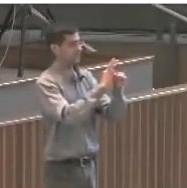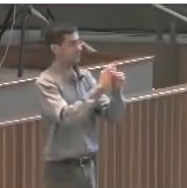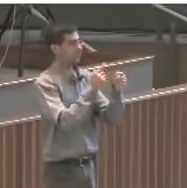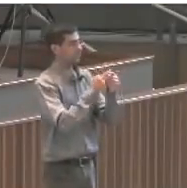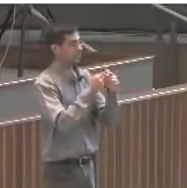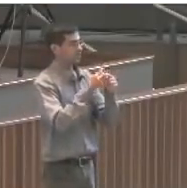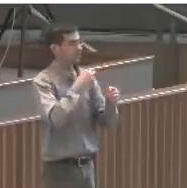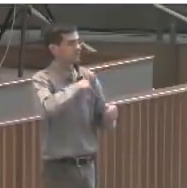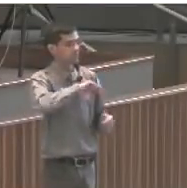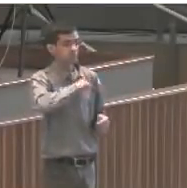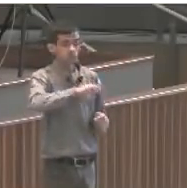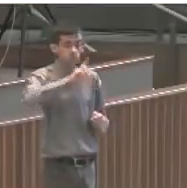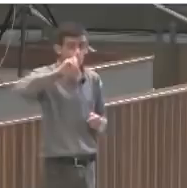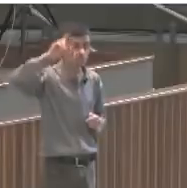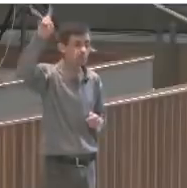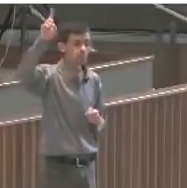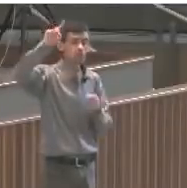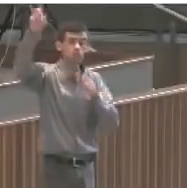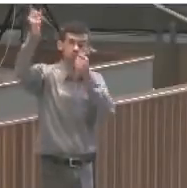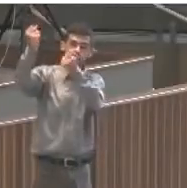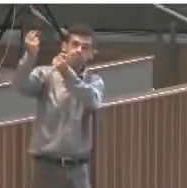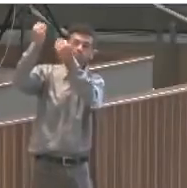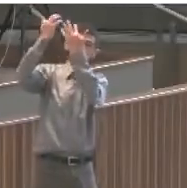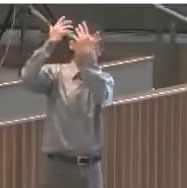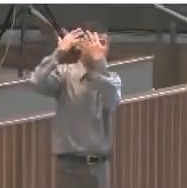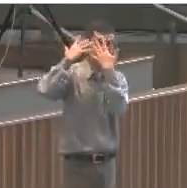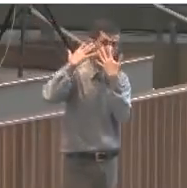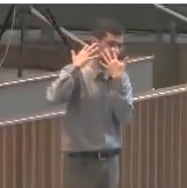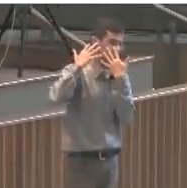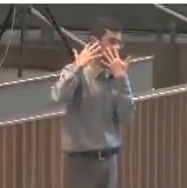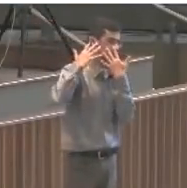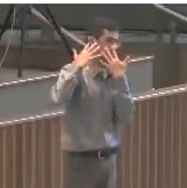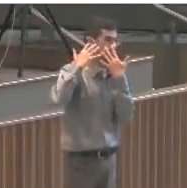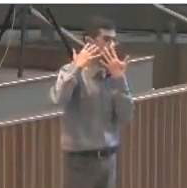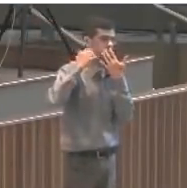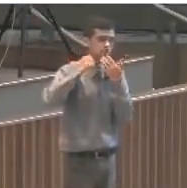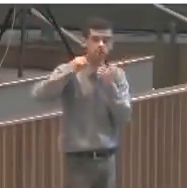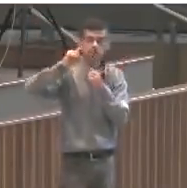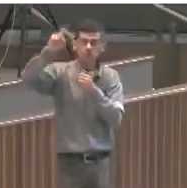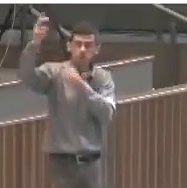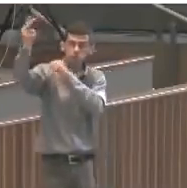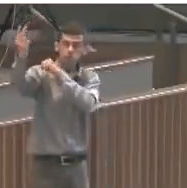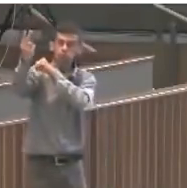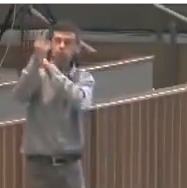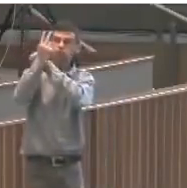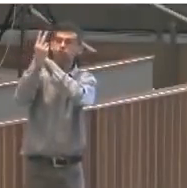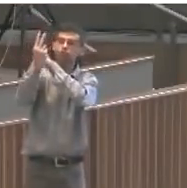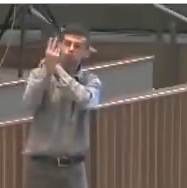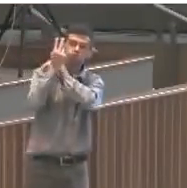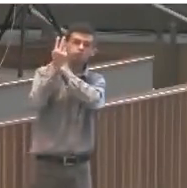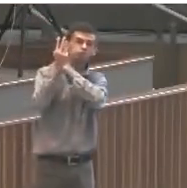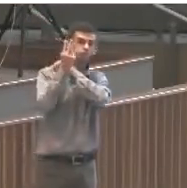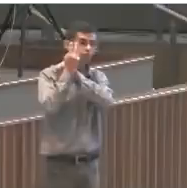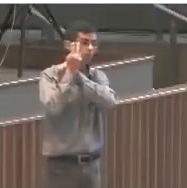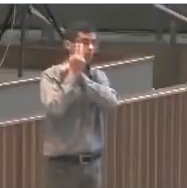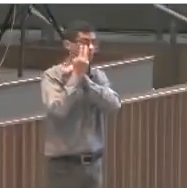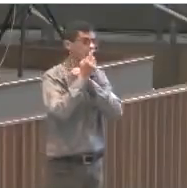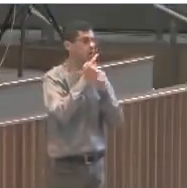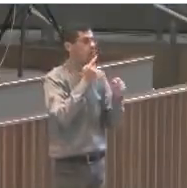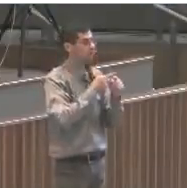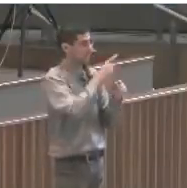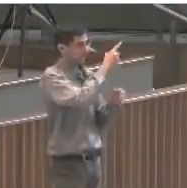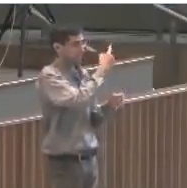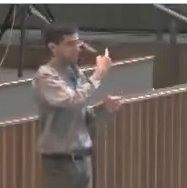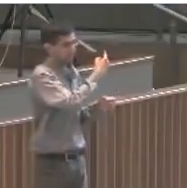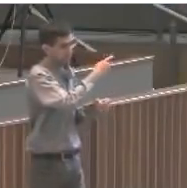de deus com a bênção de deus com a expressão do cuidado de deus aquelas famílias